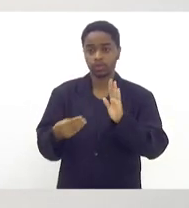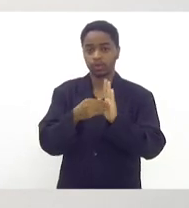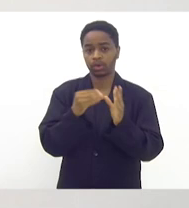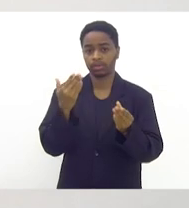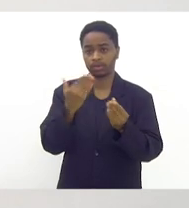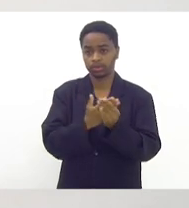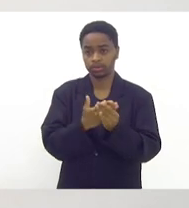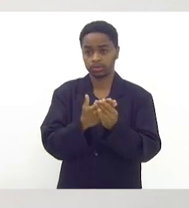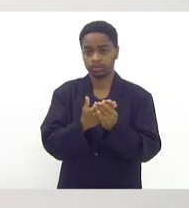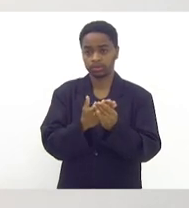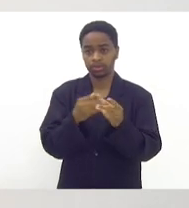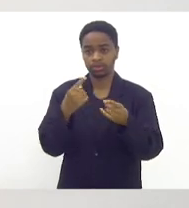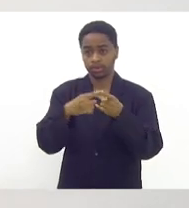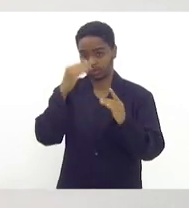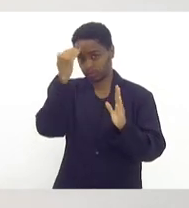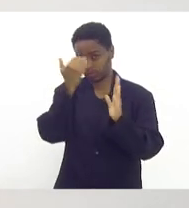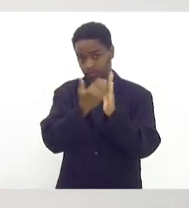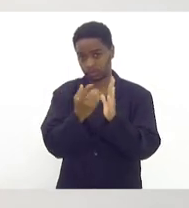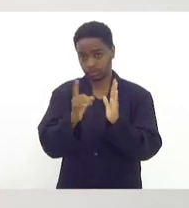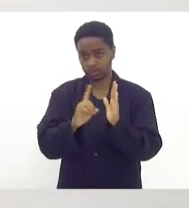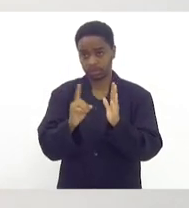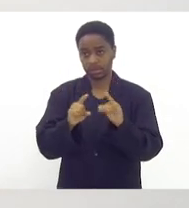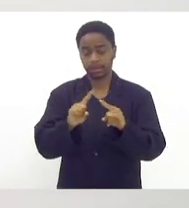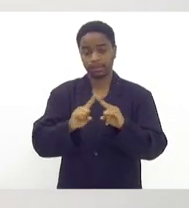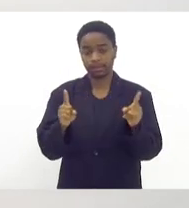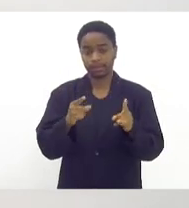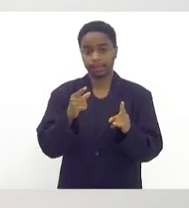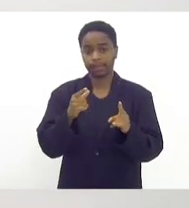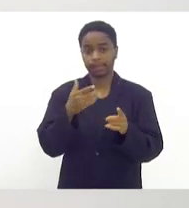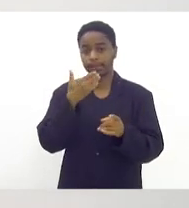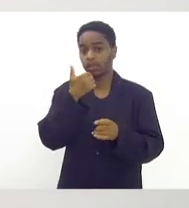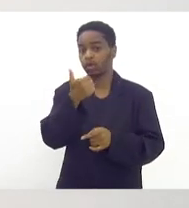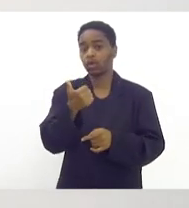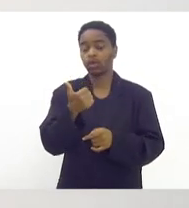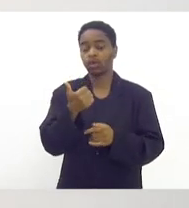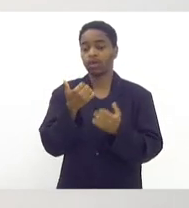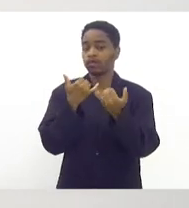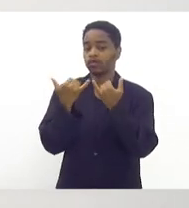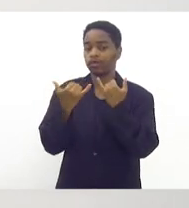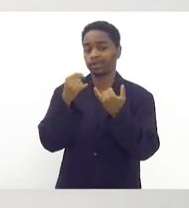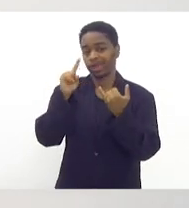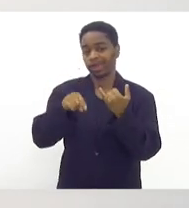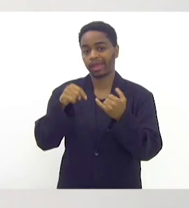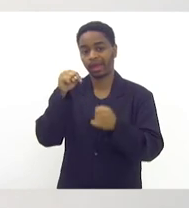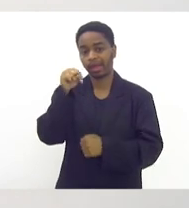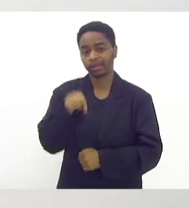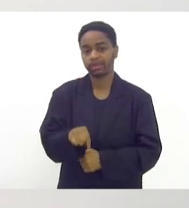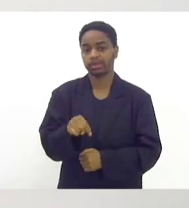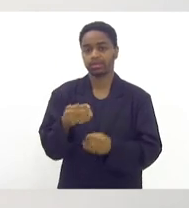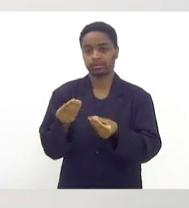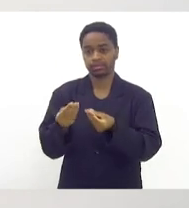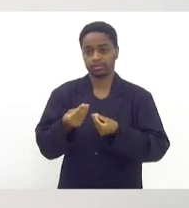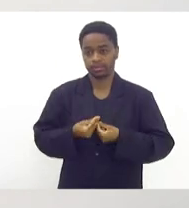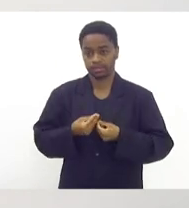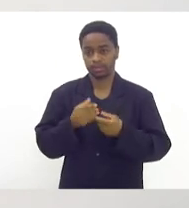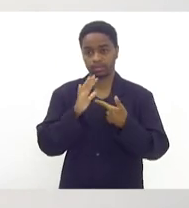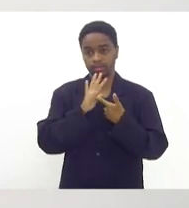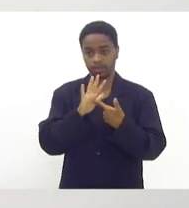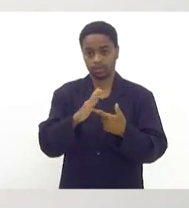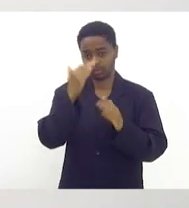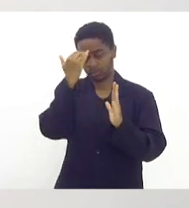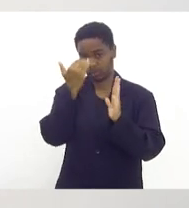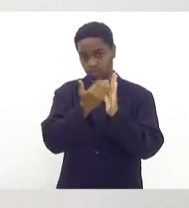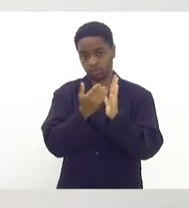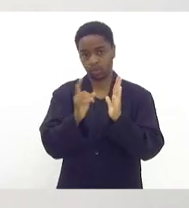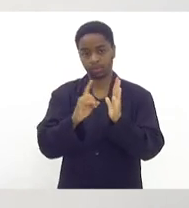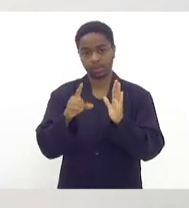acerca do descumprimento e que melhor que é essa informação que não advinda aqui do Parlamento para demonstrar esse descumprimento